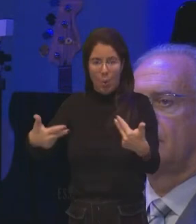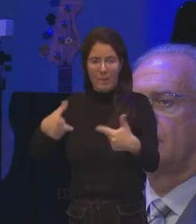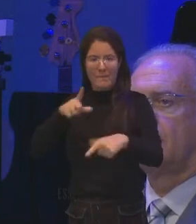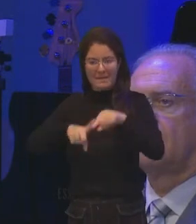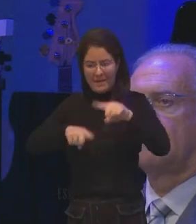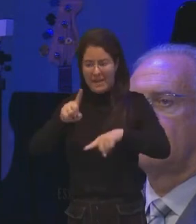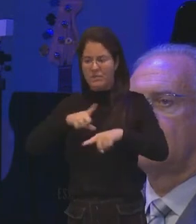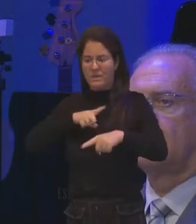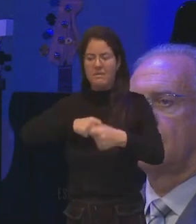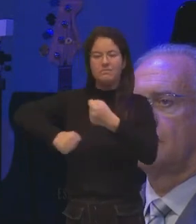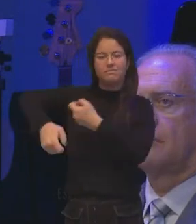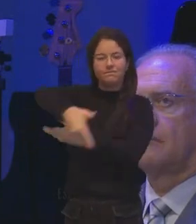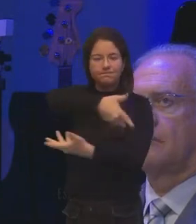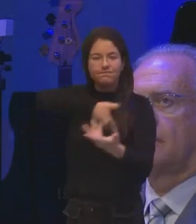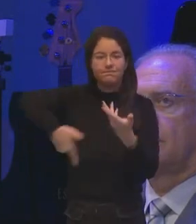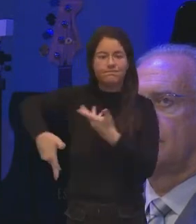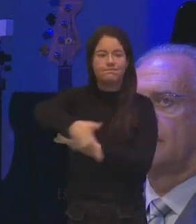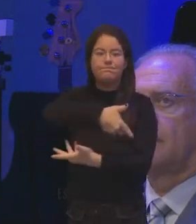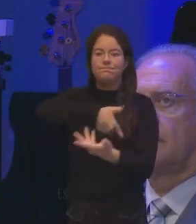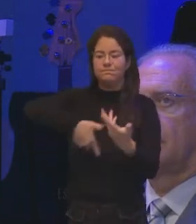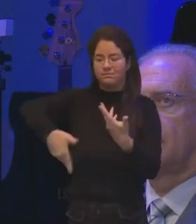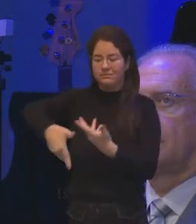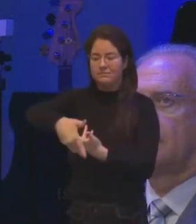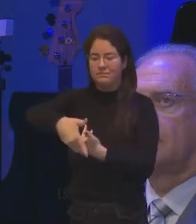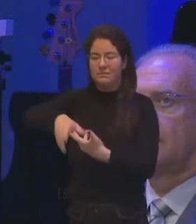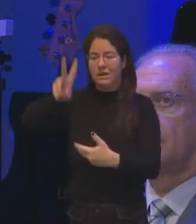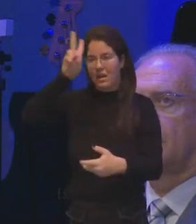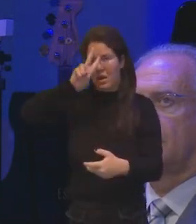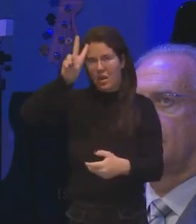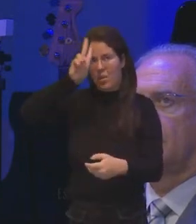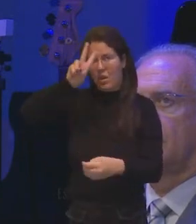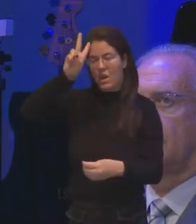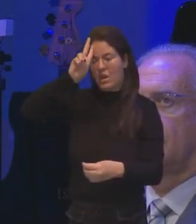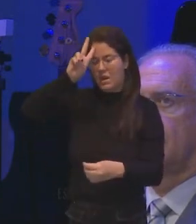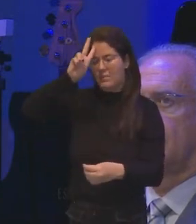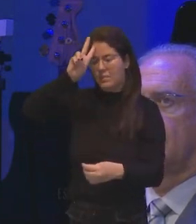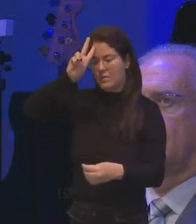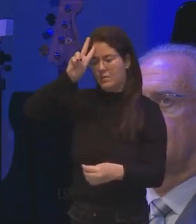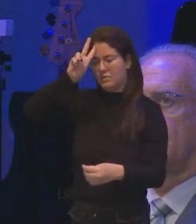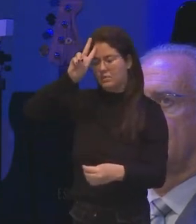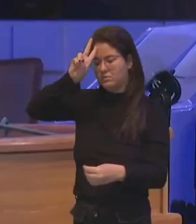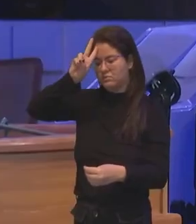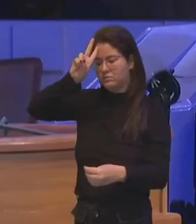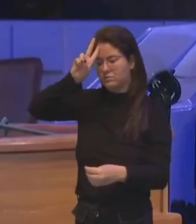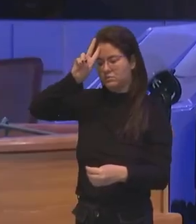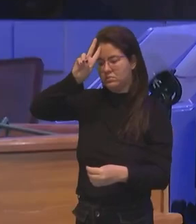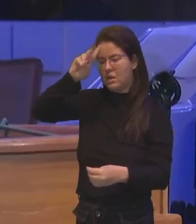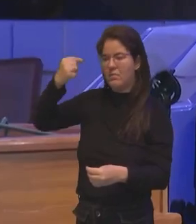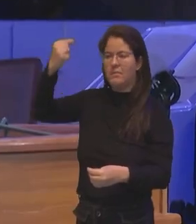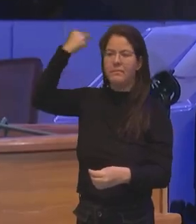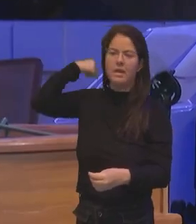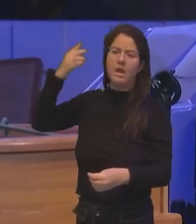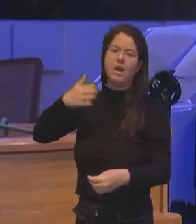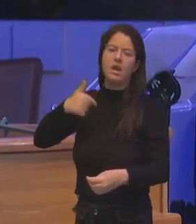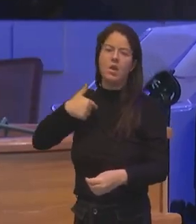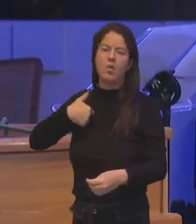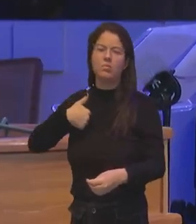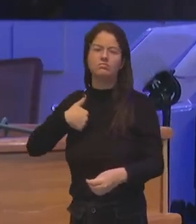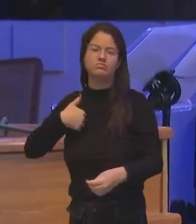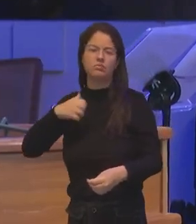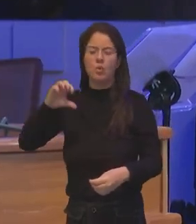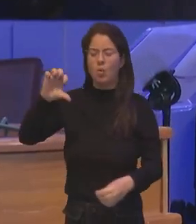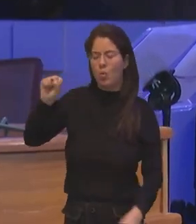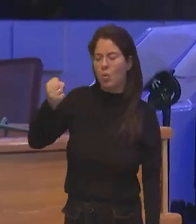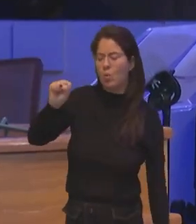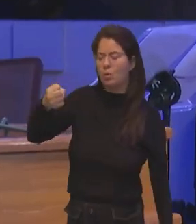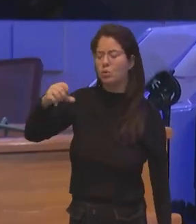que somos. Eu recordo quando eu era um menino, talvez de 8, 9 anos,